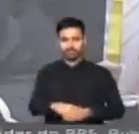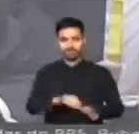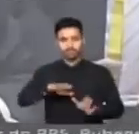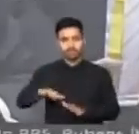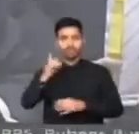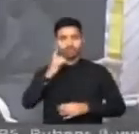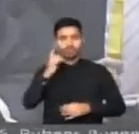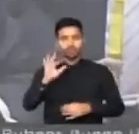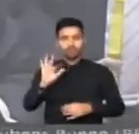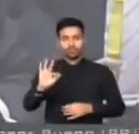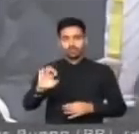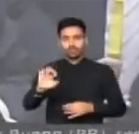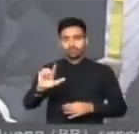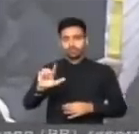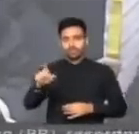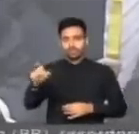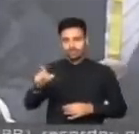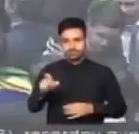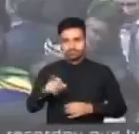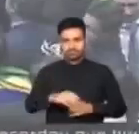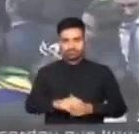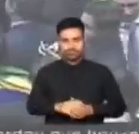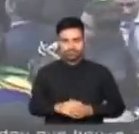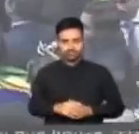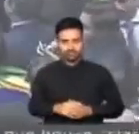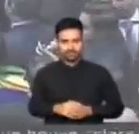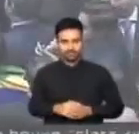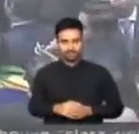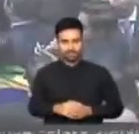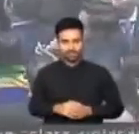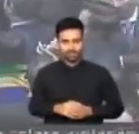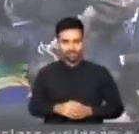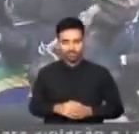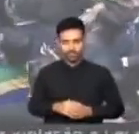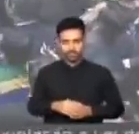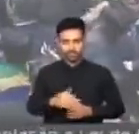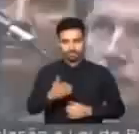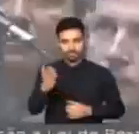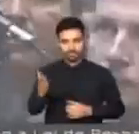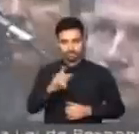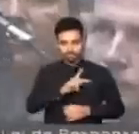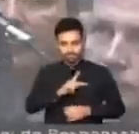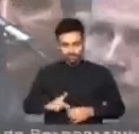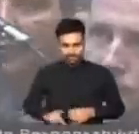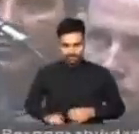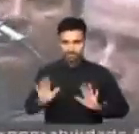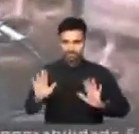Deputado Félix Mendonça Júnior. Senhor presidente, já com